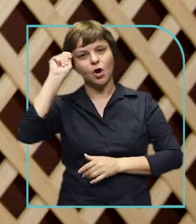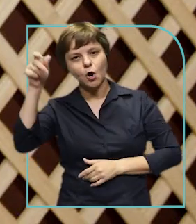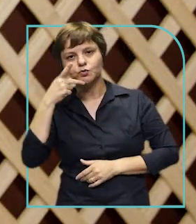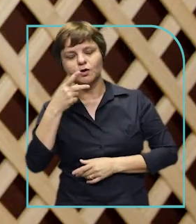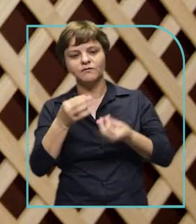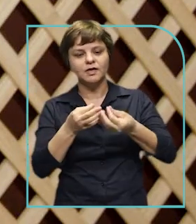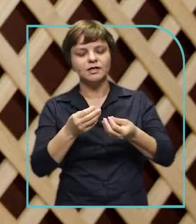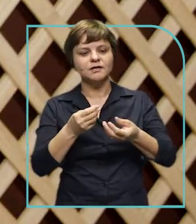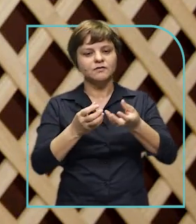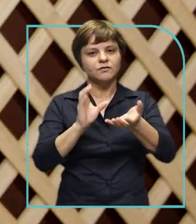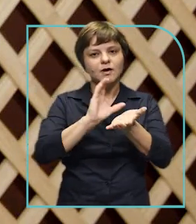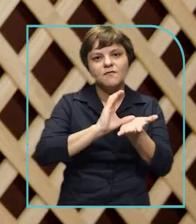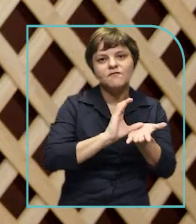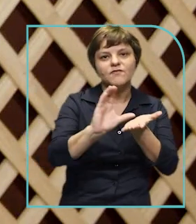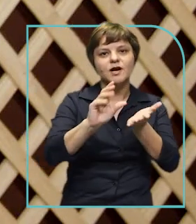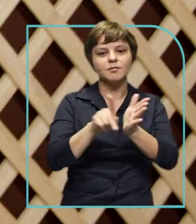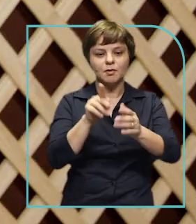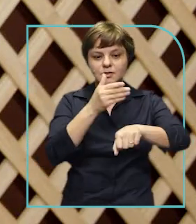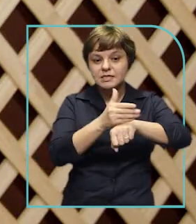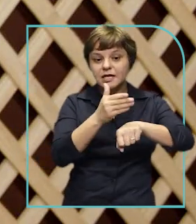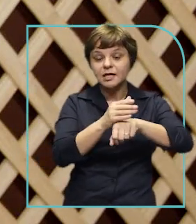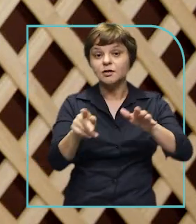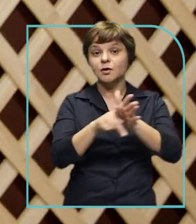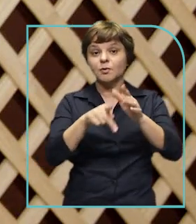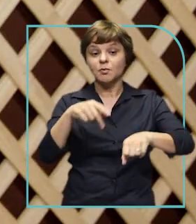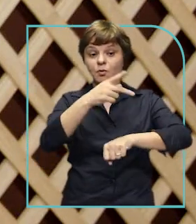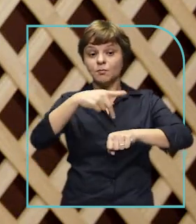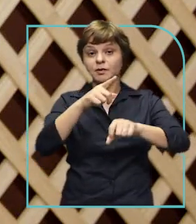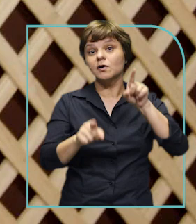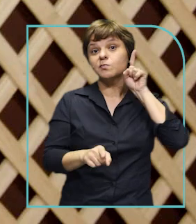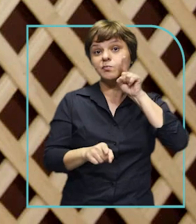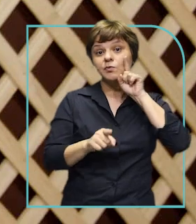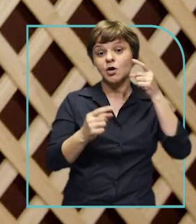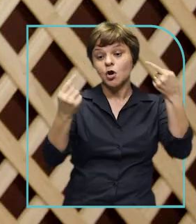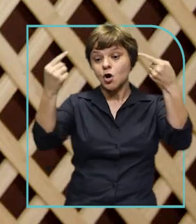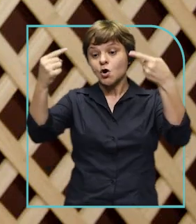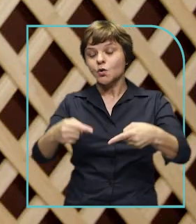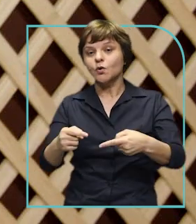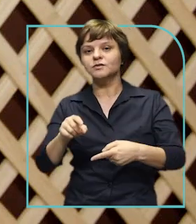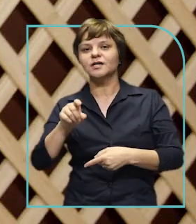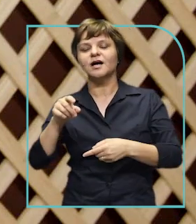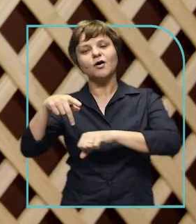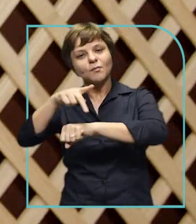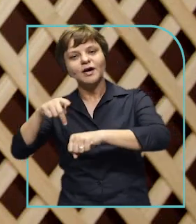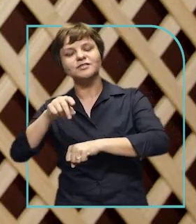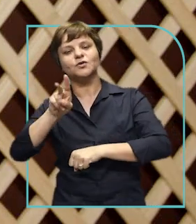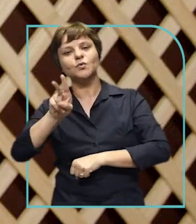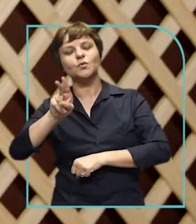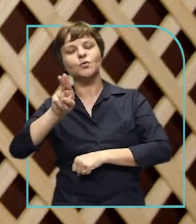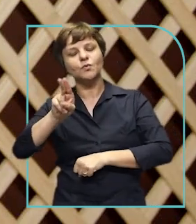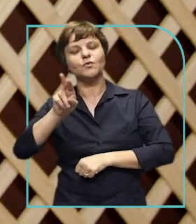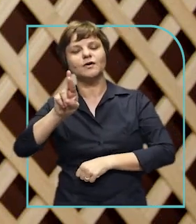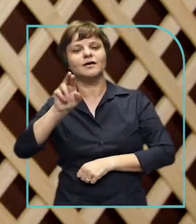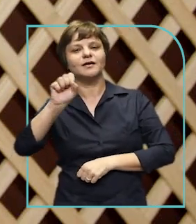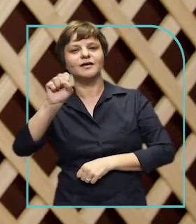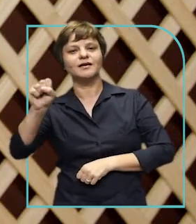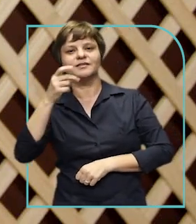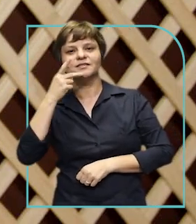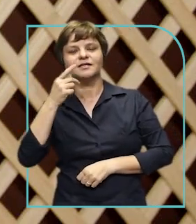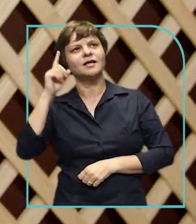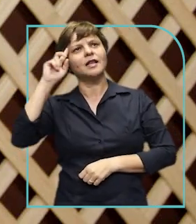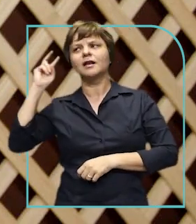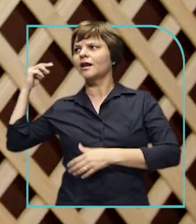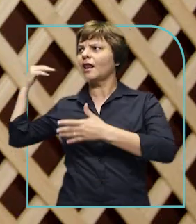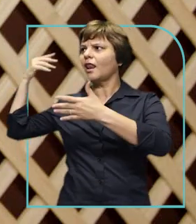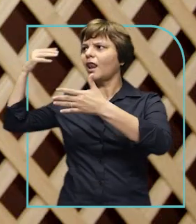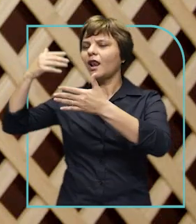foram financiados e foram treinados pelos Estados Unidos contra a União Soviética, remontando aquele período da